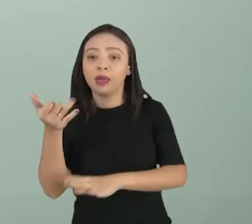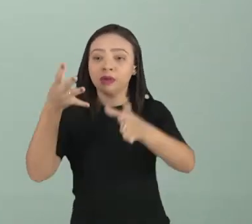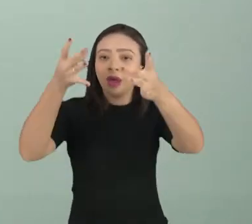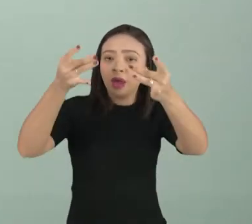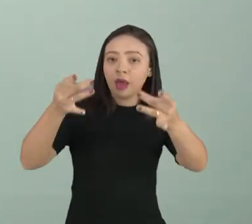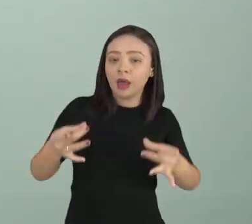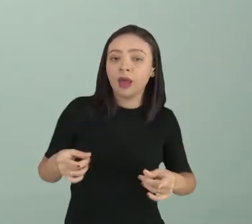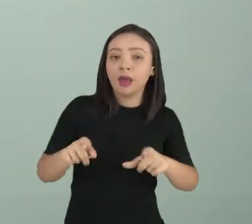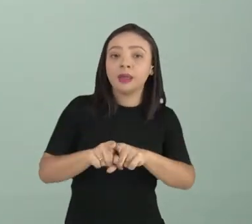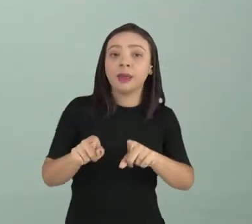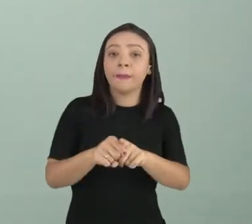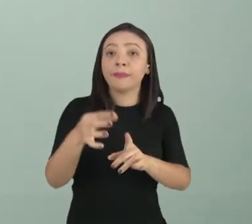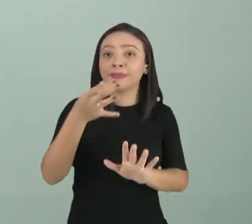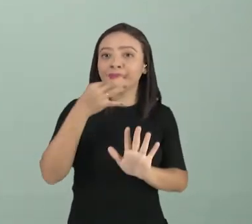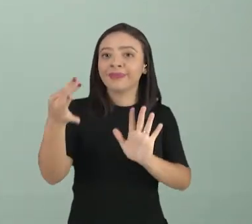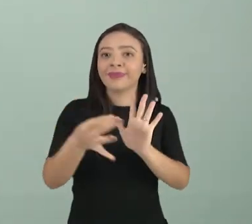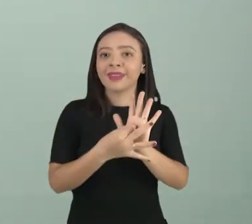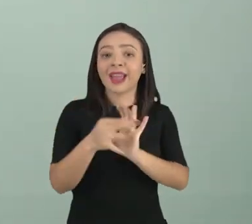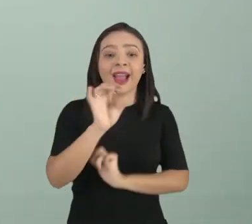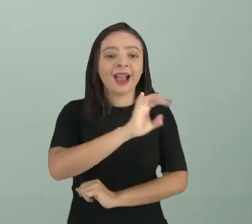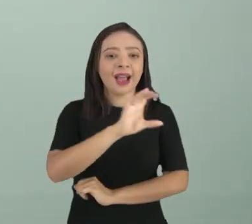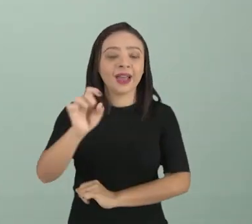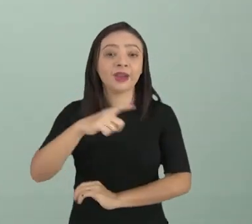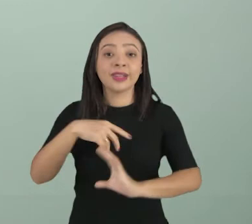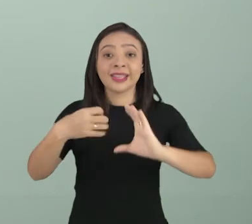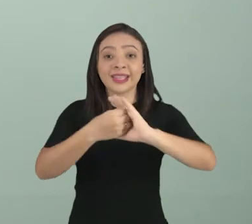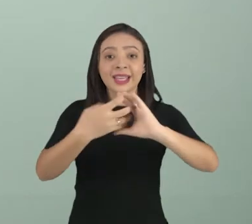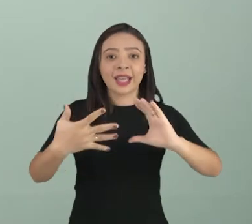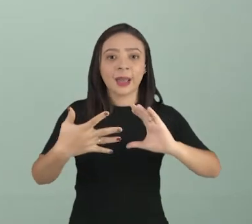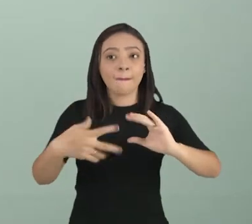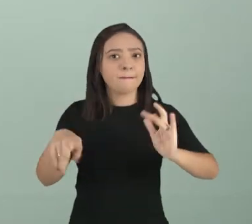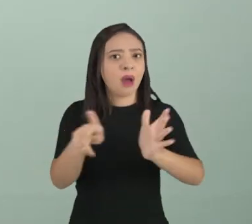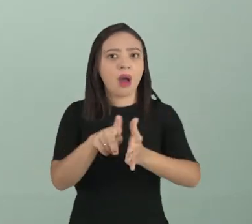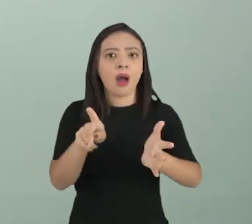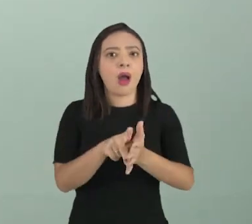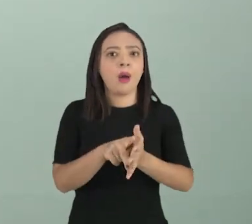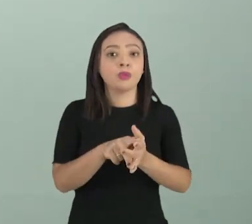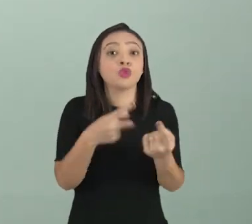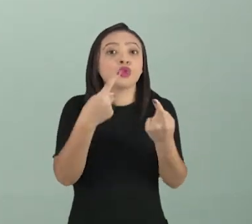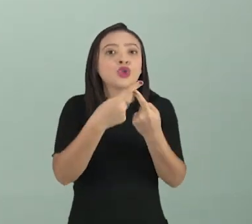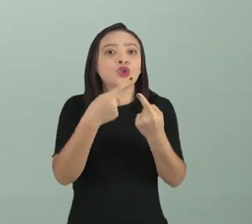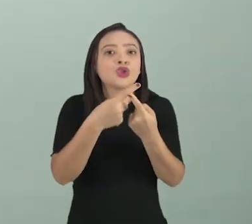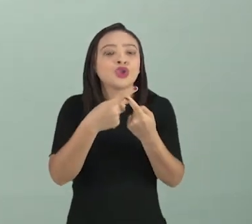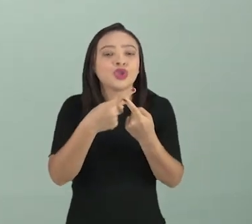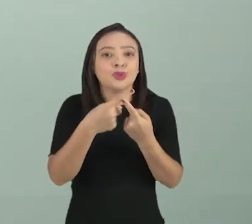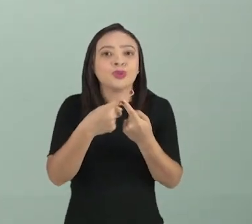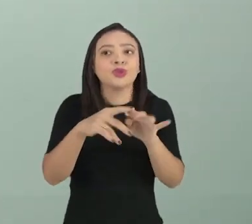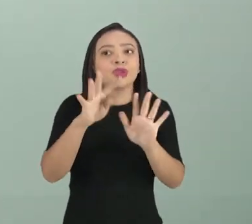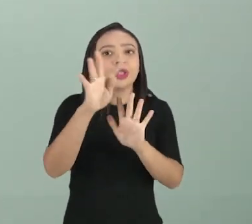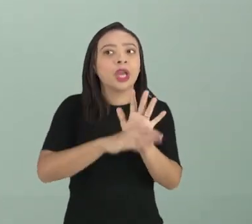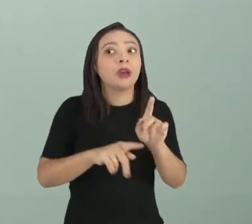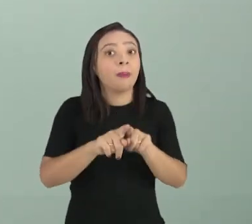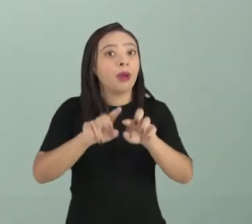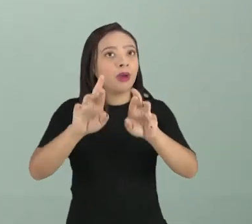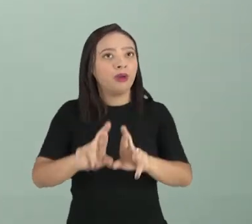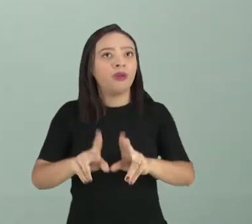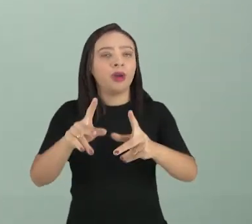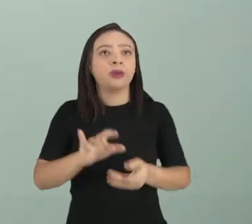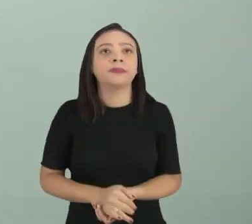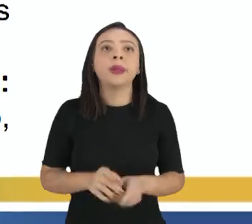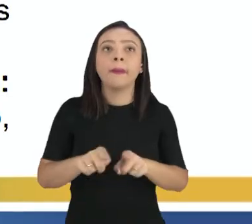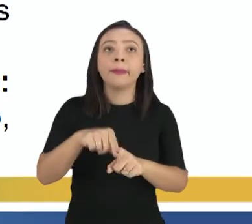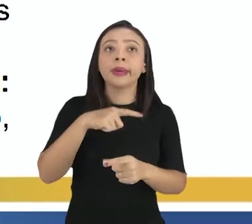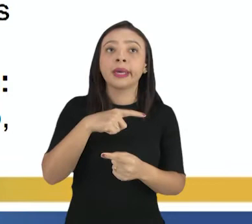e texto argumentativo cada um tem características gerais próprias que são diferentes o próximo